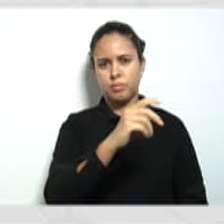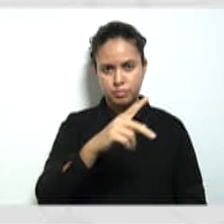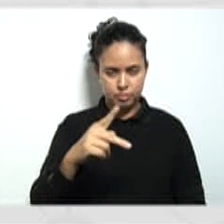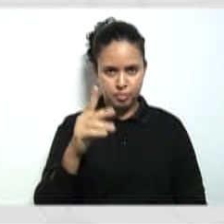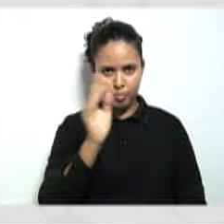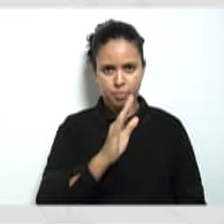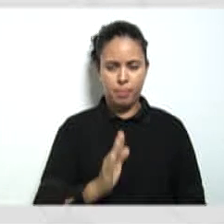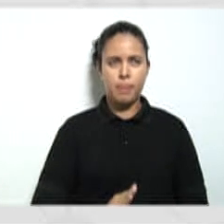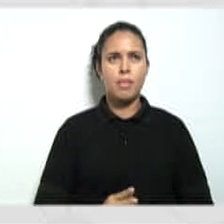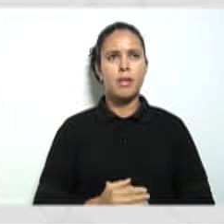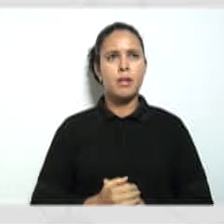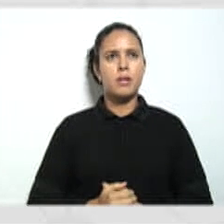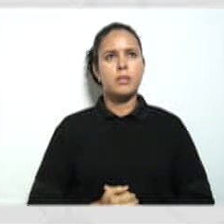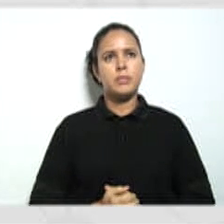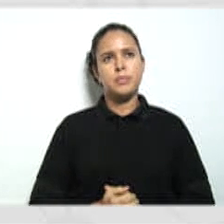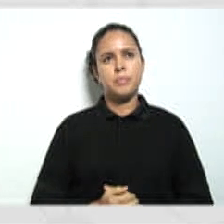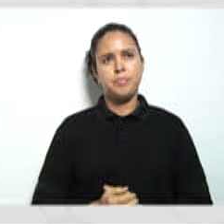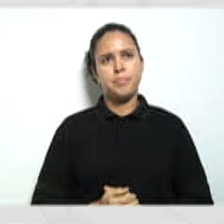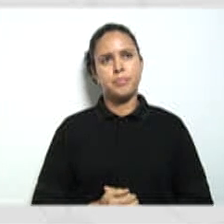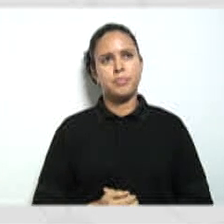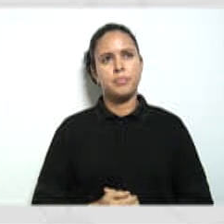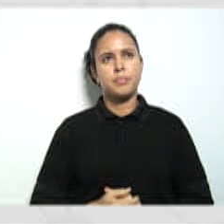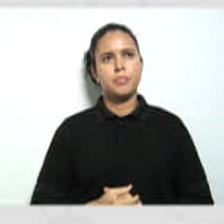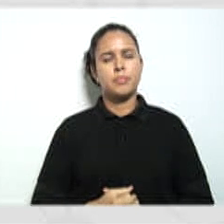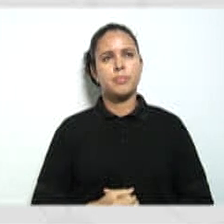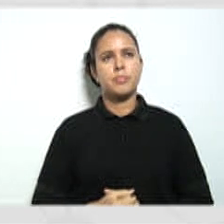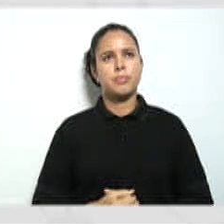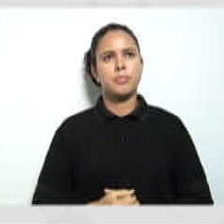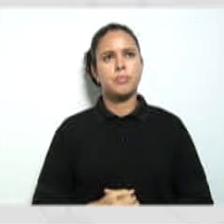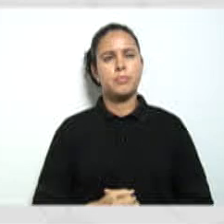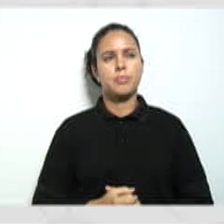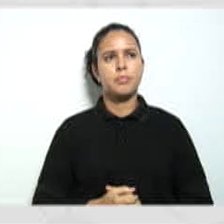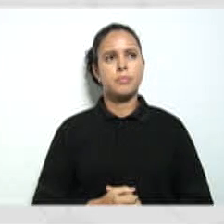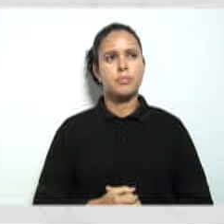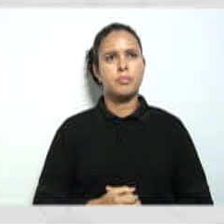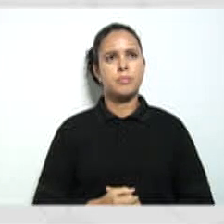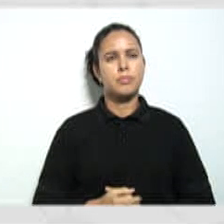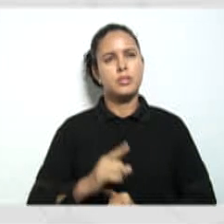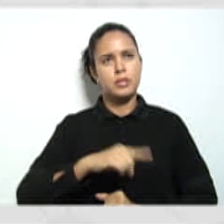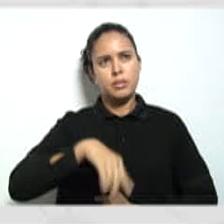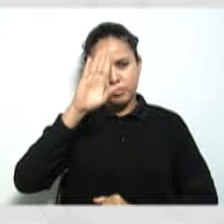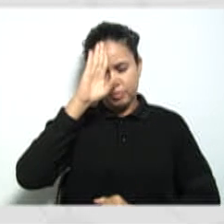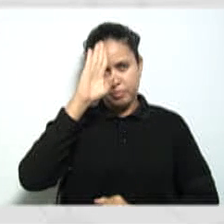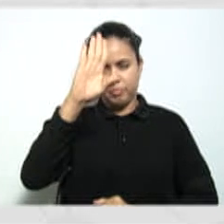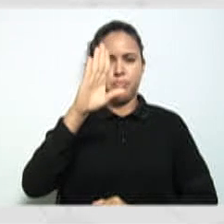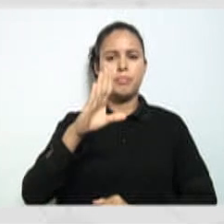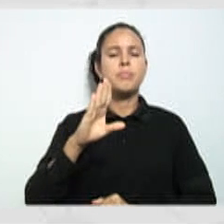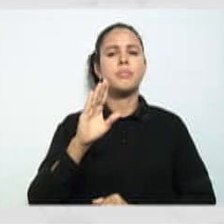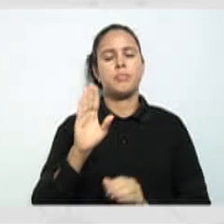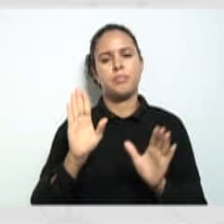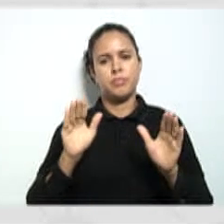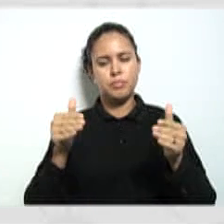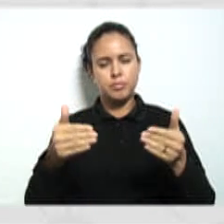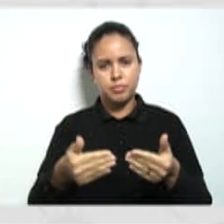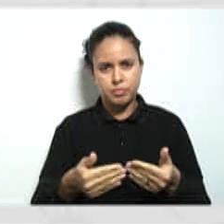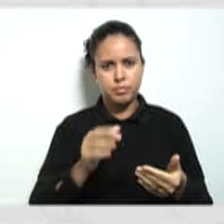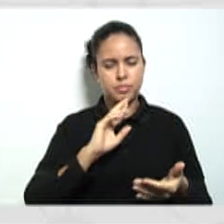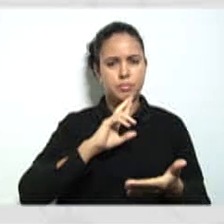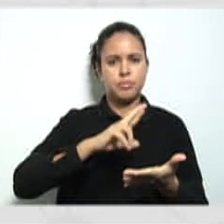importantes do que a gente está discutindo, que é o cooperativismo brasileiro. Então esses são os nossos principais destaques para as respostas da nossa